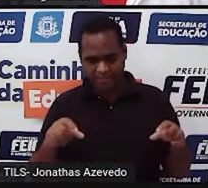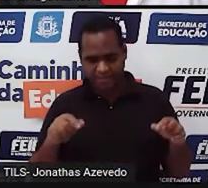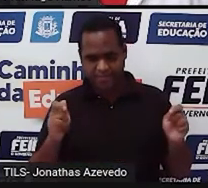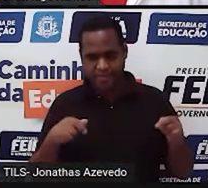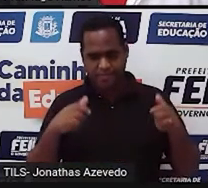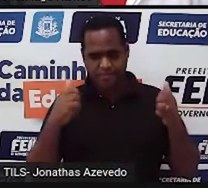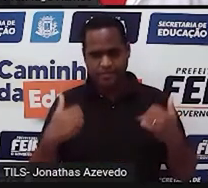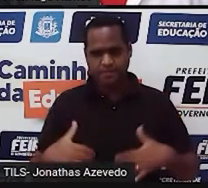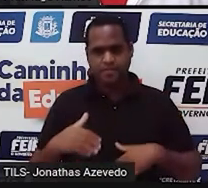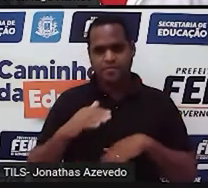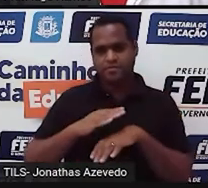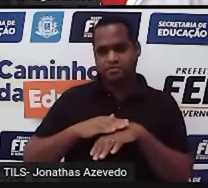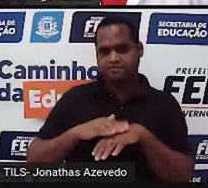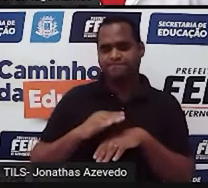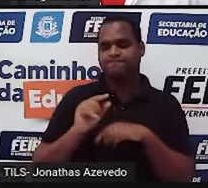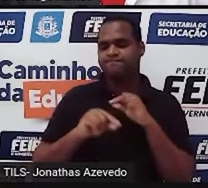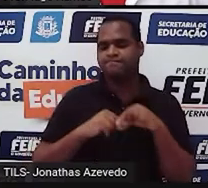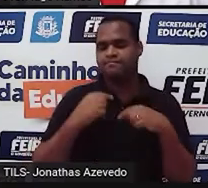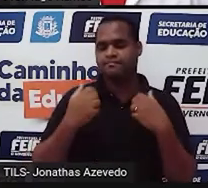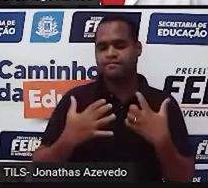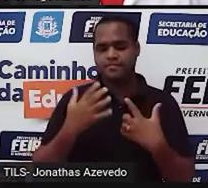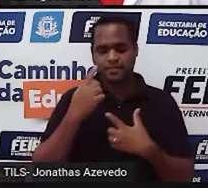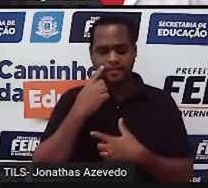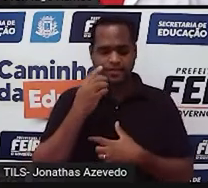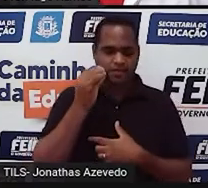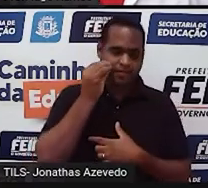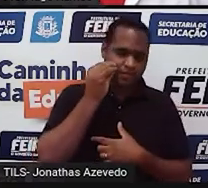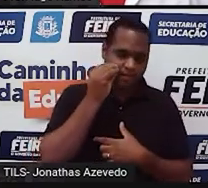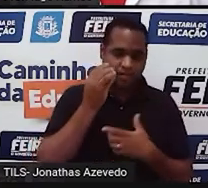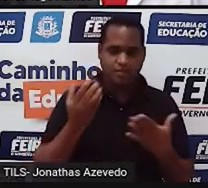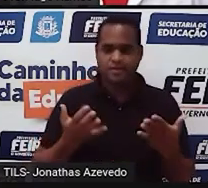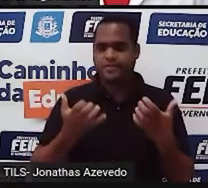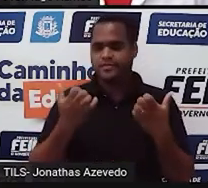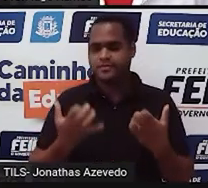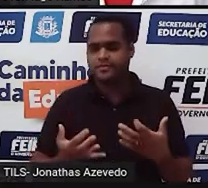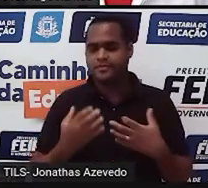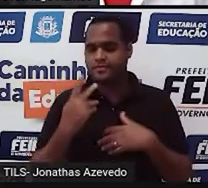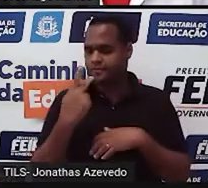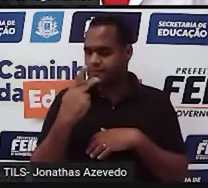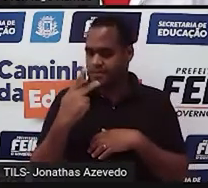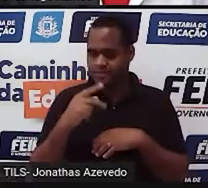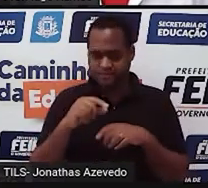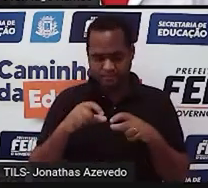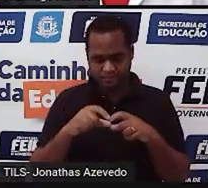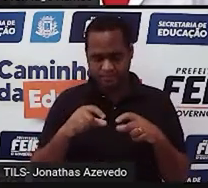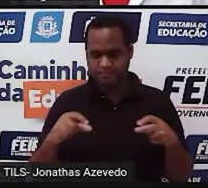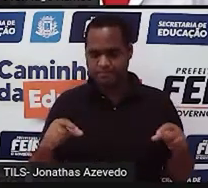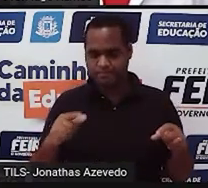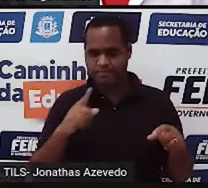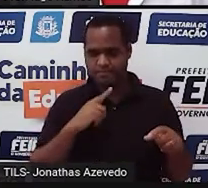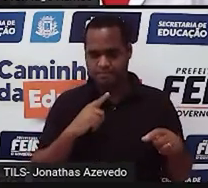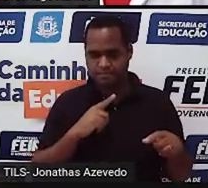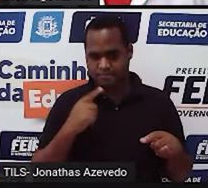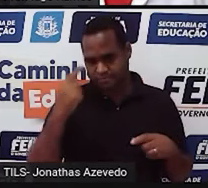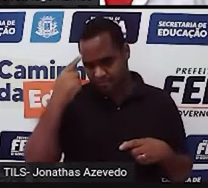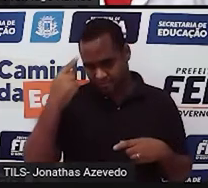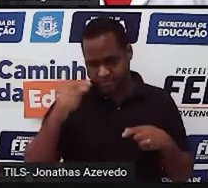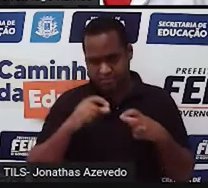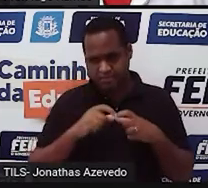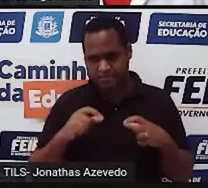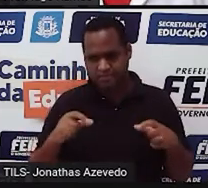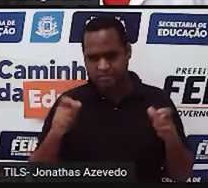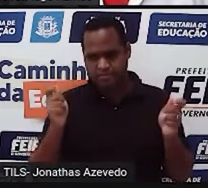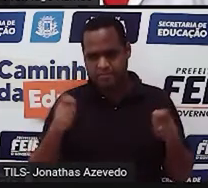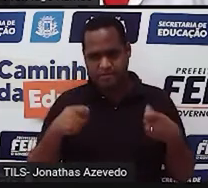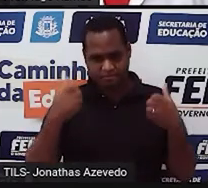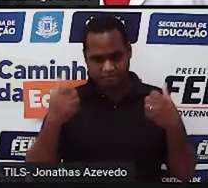você fazer né é esse experimento um aí agora tá então como a régua você vai pegar essa régua e vai